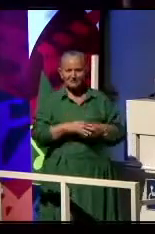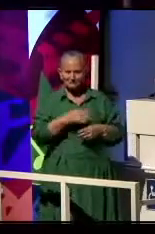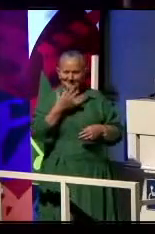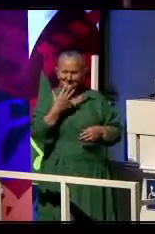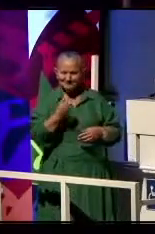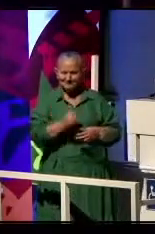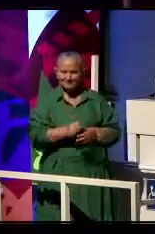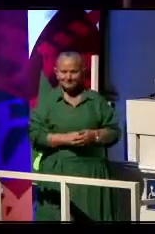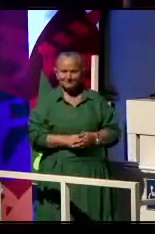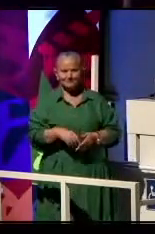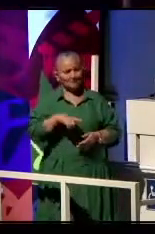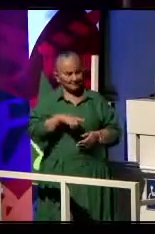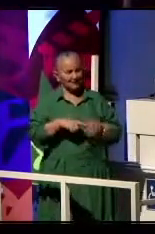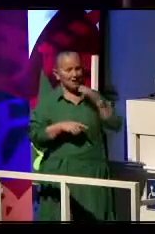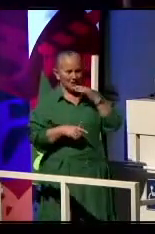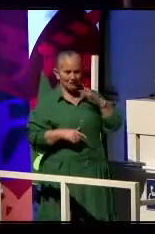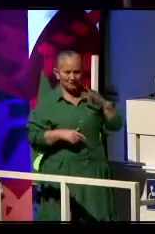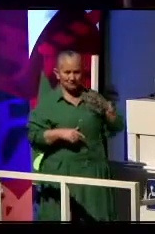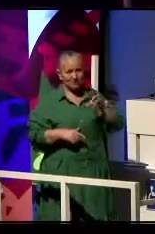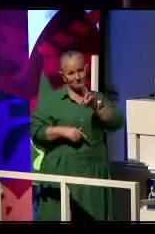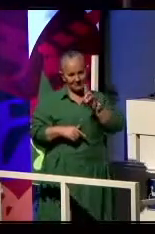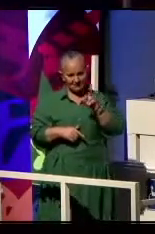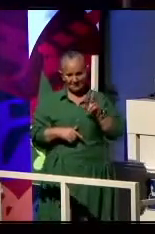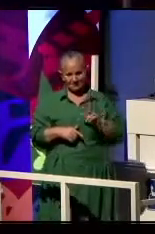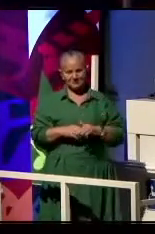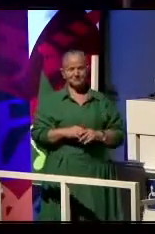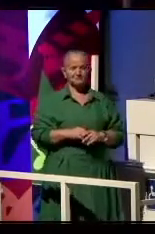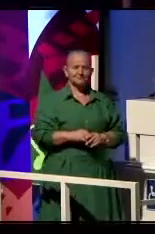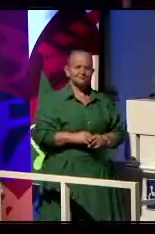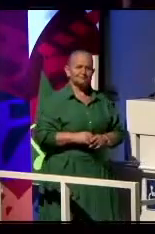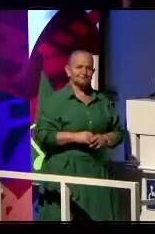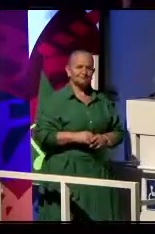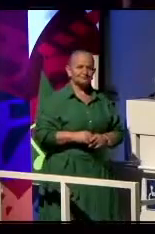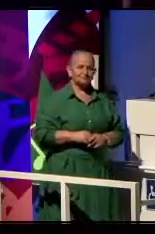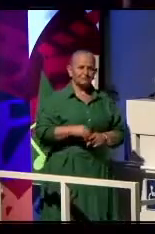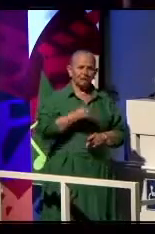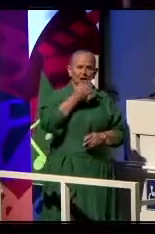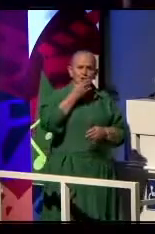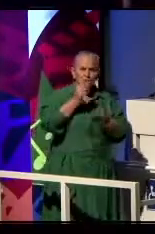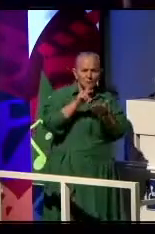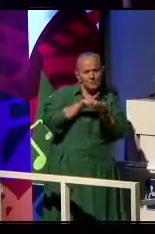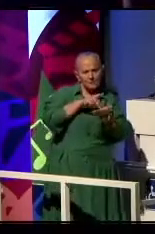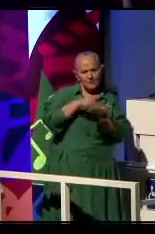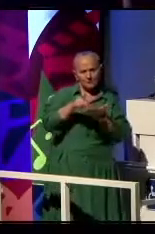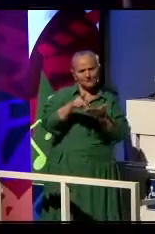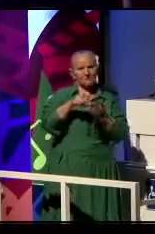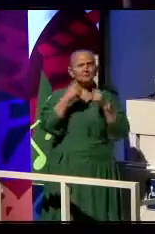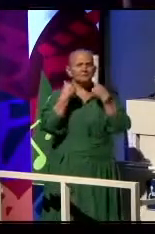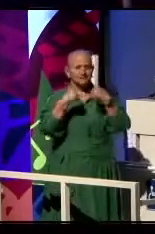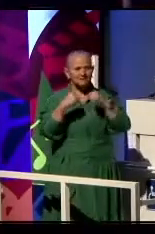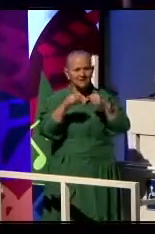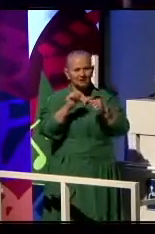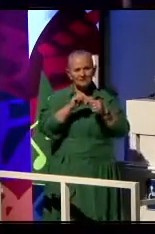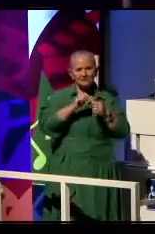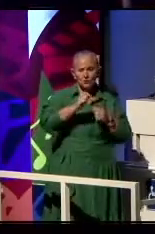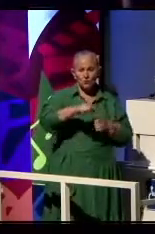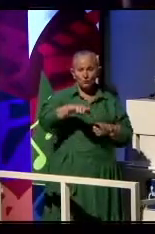para Lennon McCartney, em homenagem. E o Milton tinha que gravar um novo álbum. Aí ele